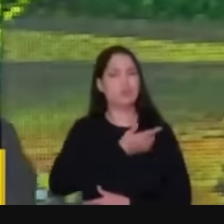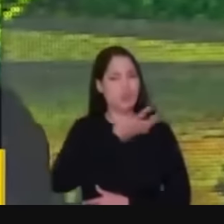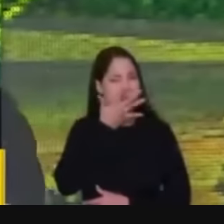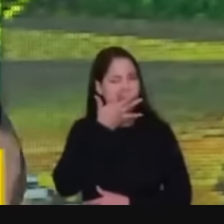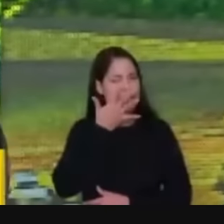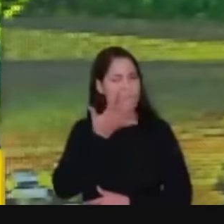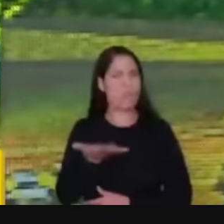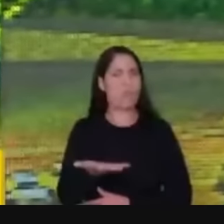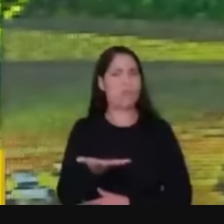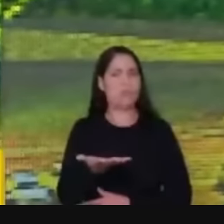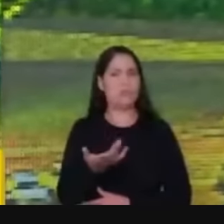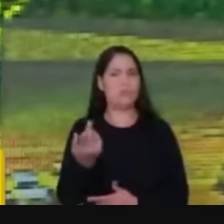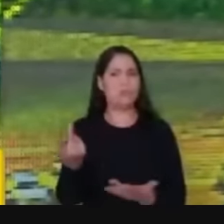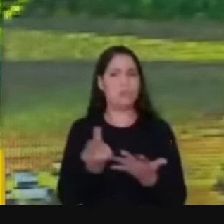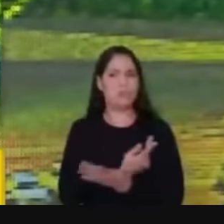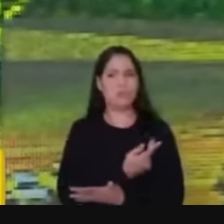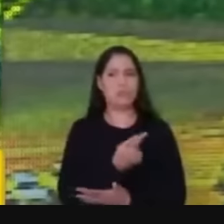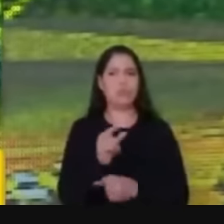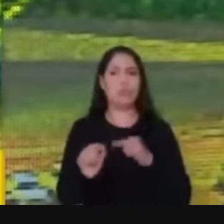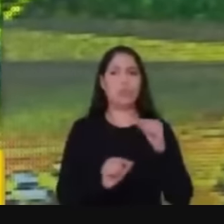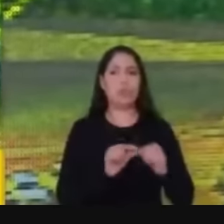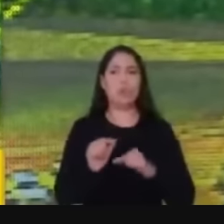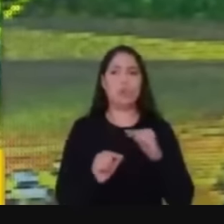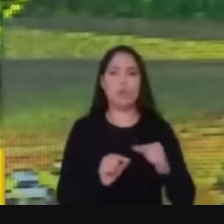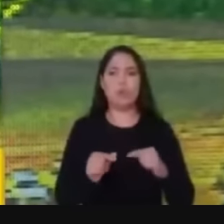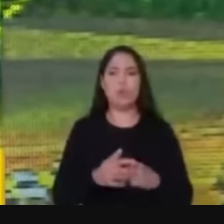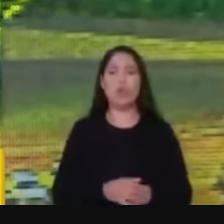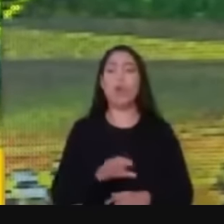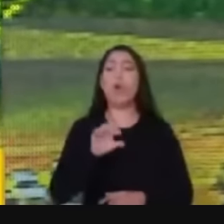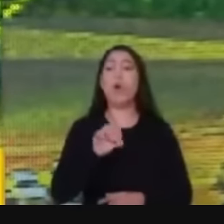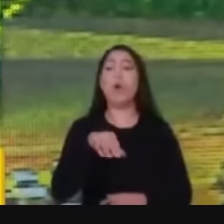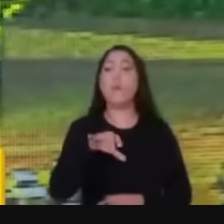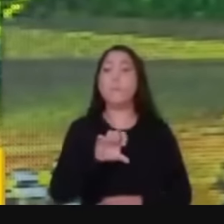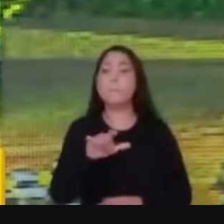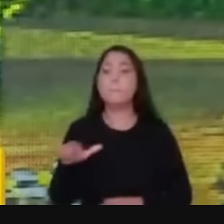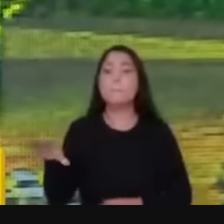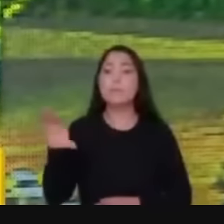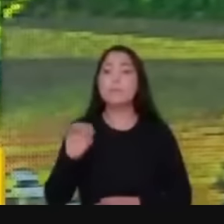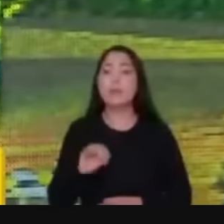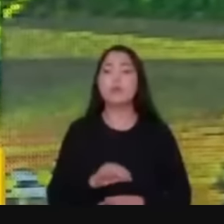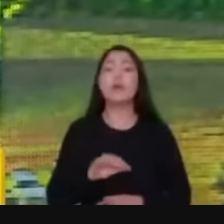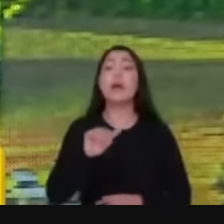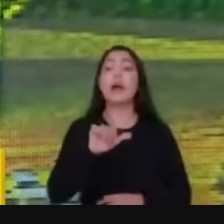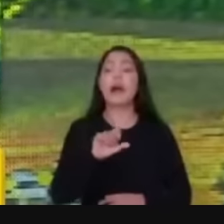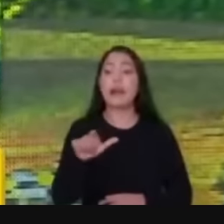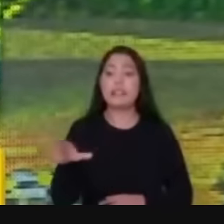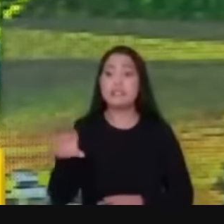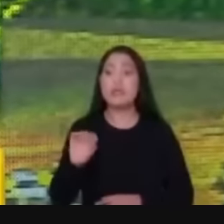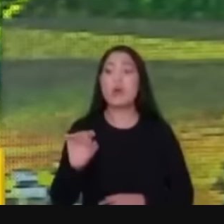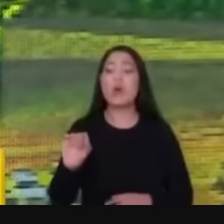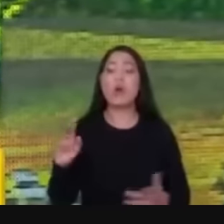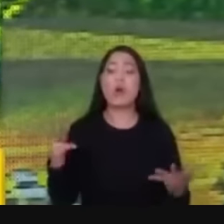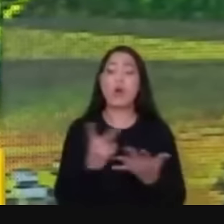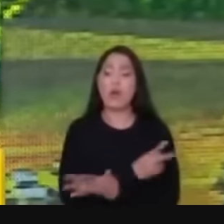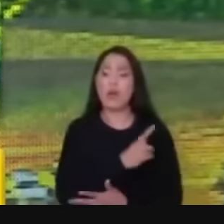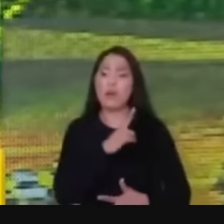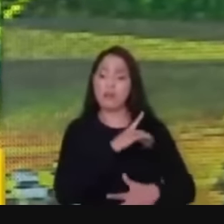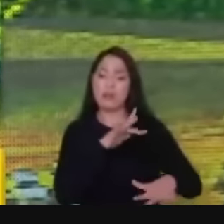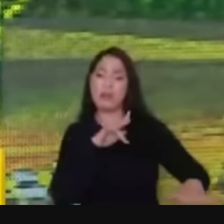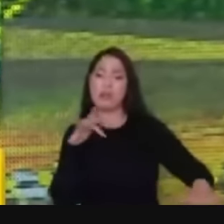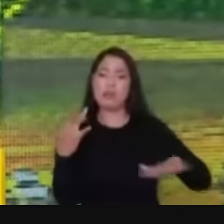Instrumentalizaram por omissão e ação, porque monetizam e ganham dinheiro